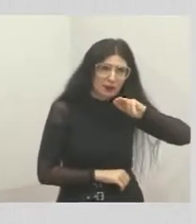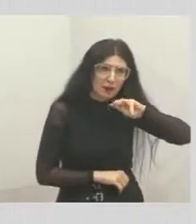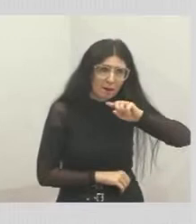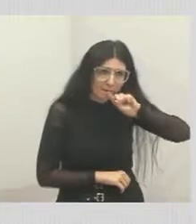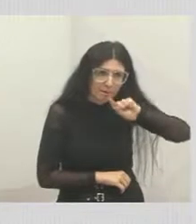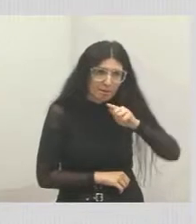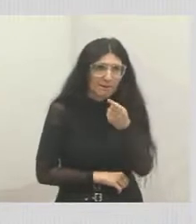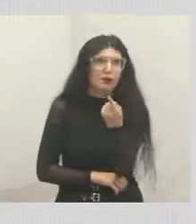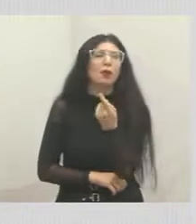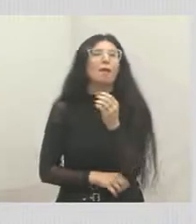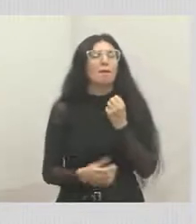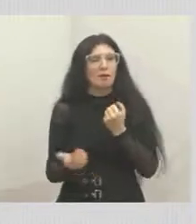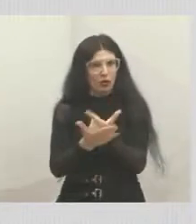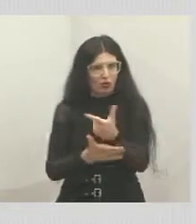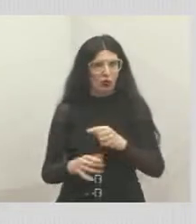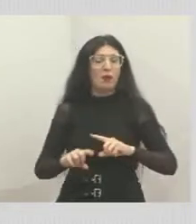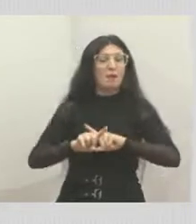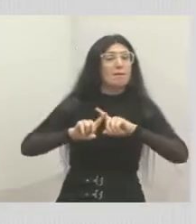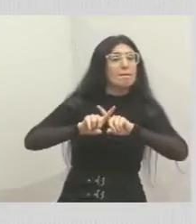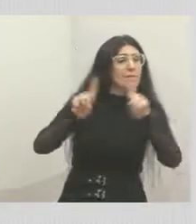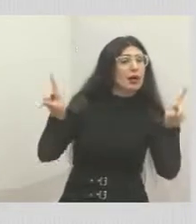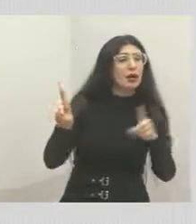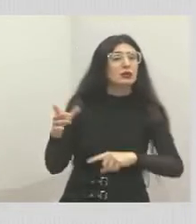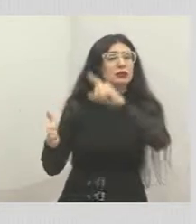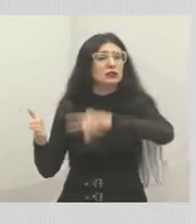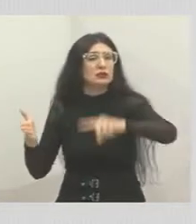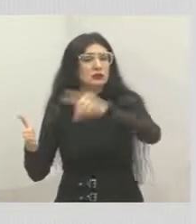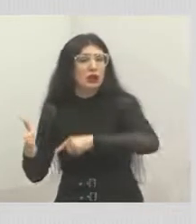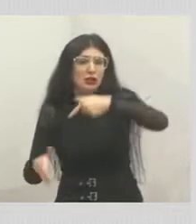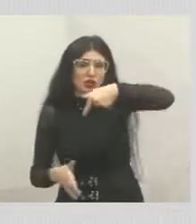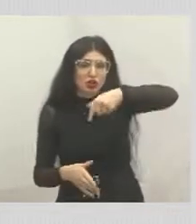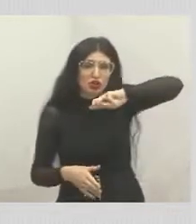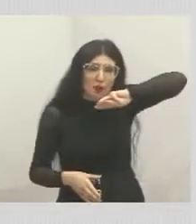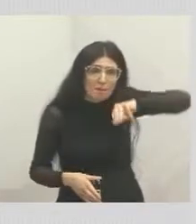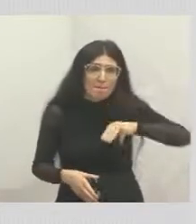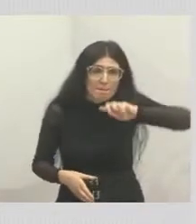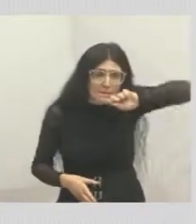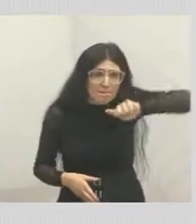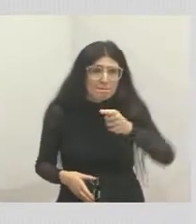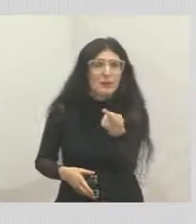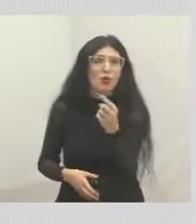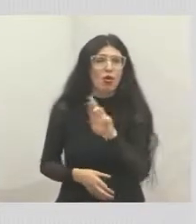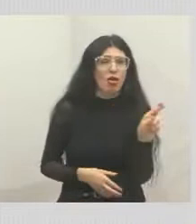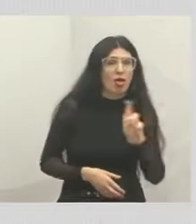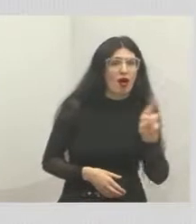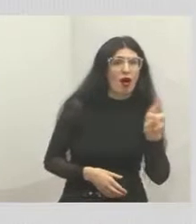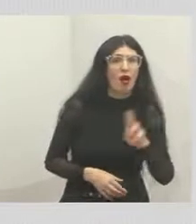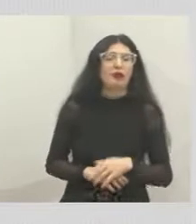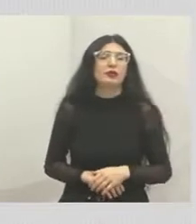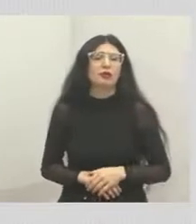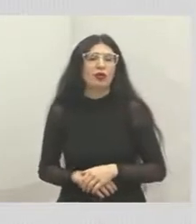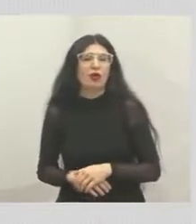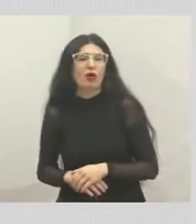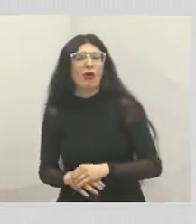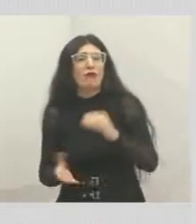510.686, na qual foi cancelado R$7.000, tendo ainda um saldo de resto a pagar de 5.400 aqui na